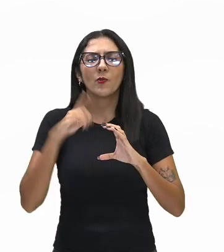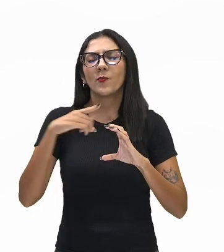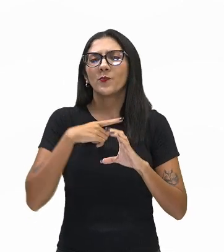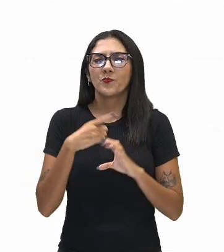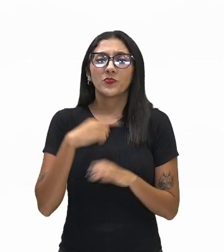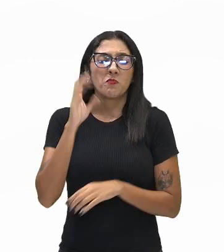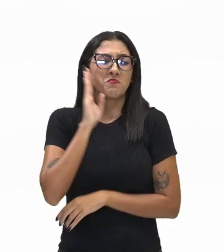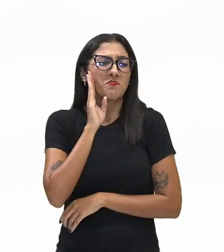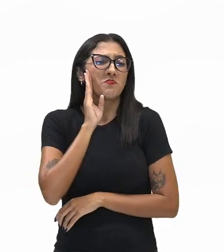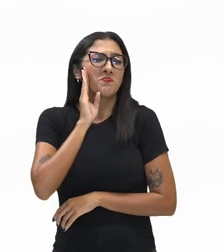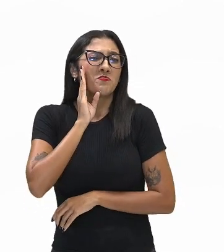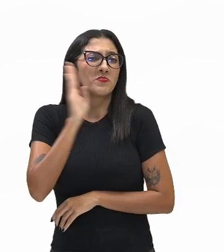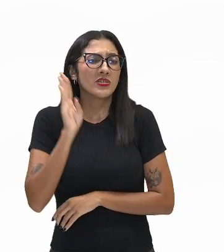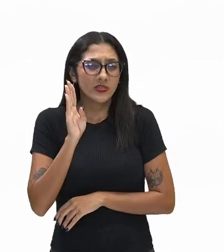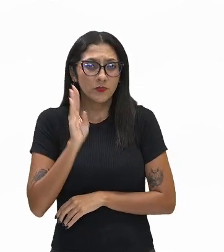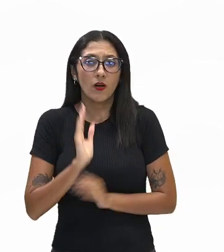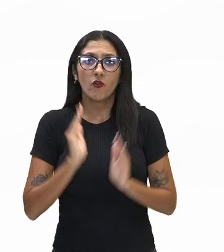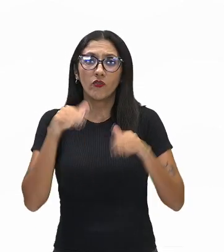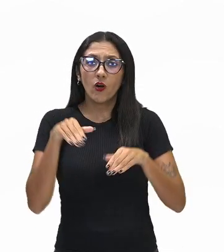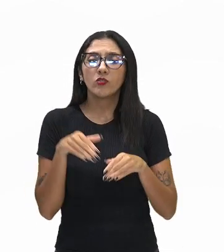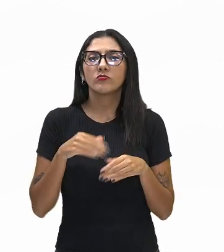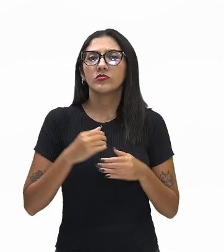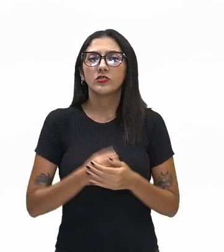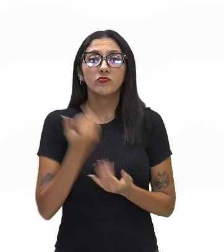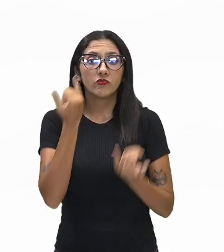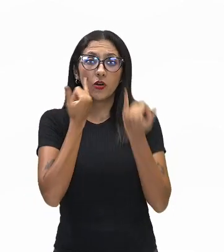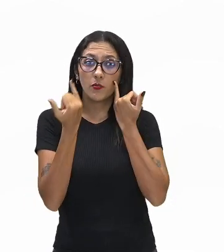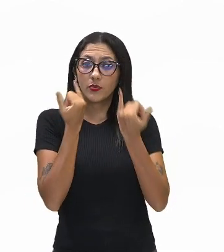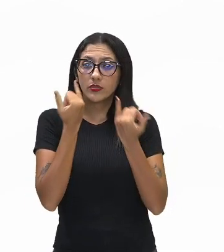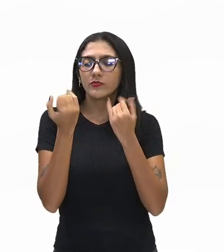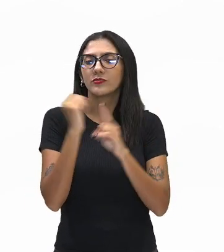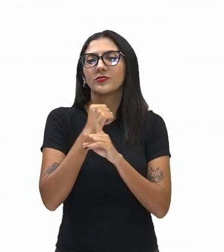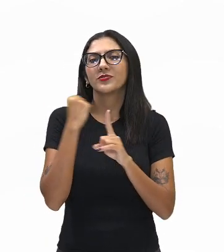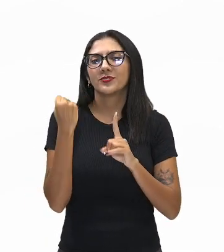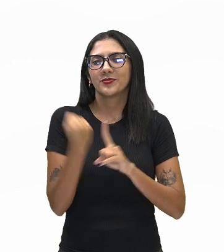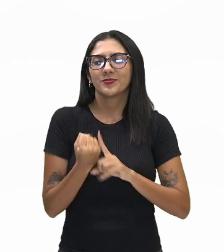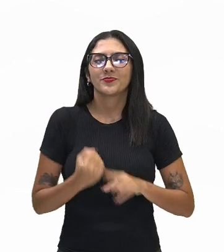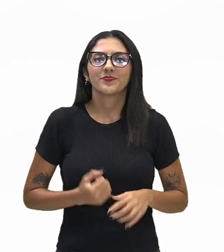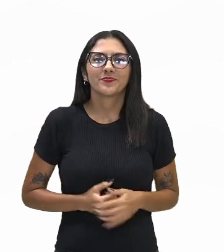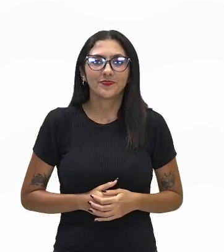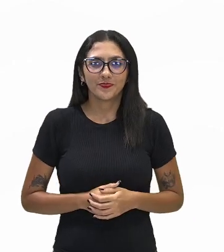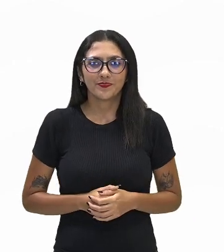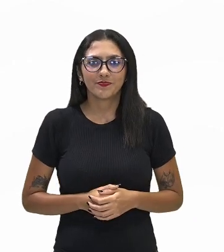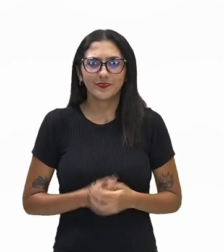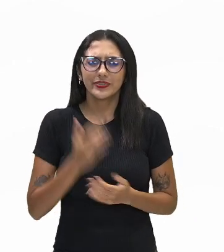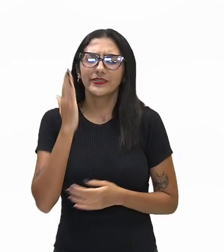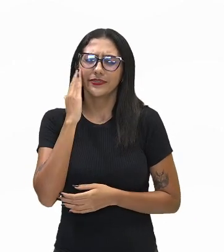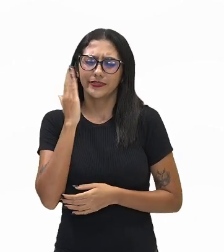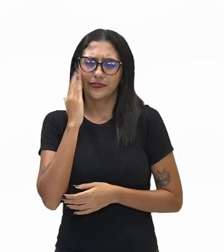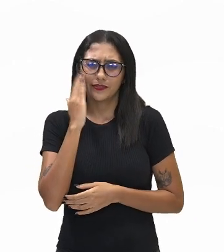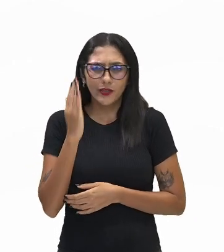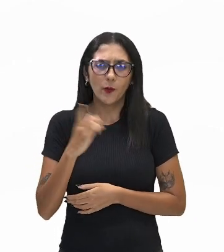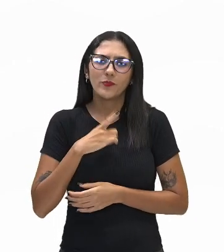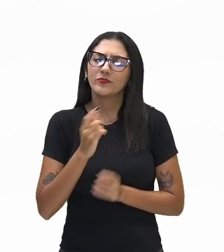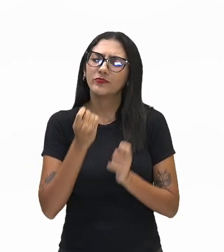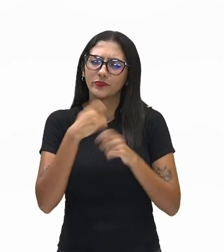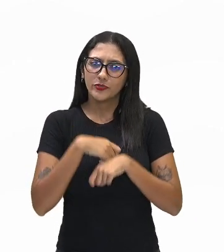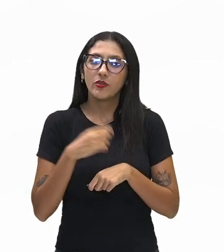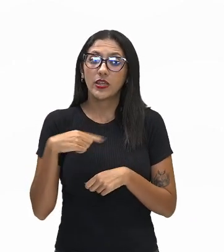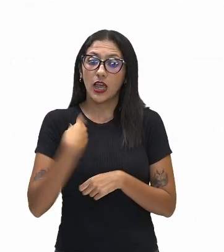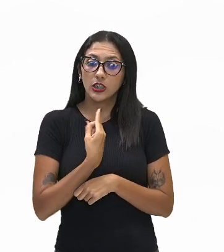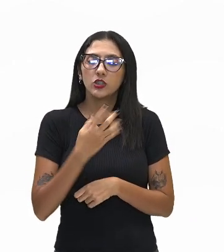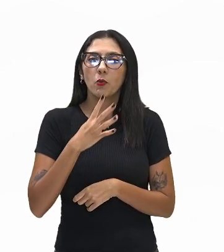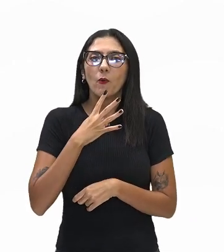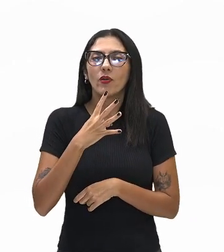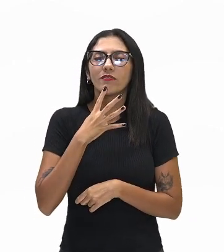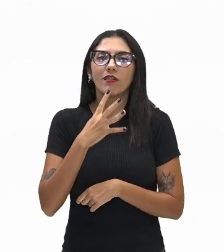fontes de informação da sociedade. Claro, através dos meios de comunicação é que nós